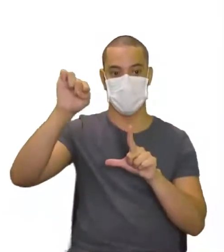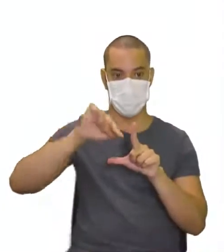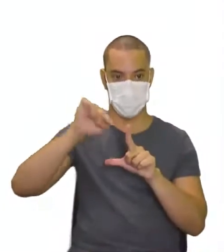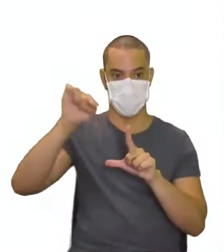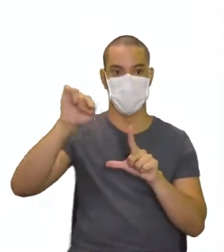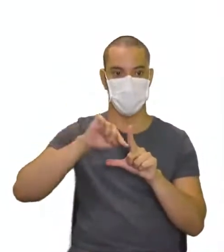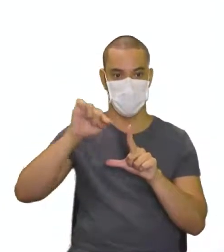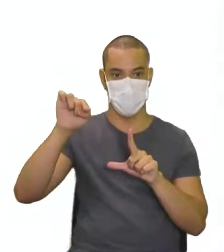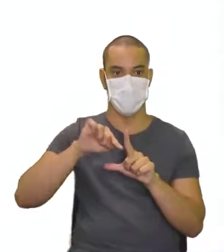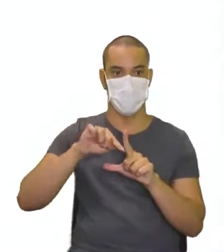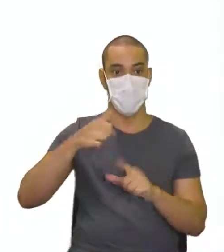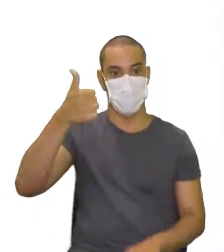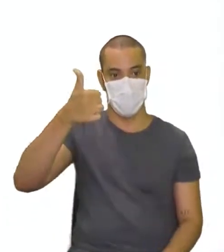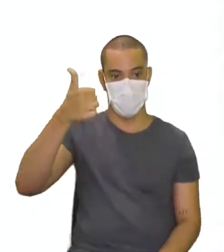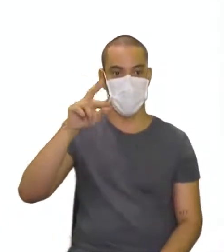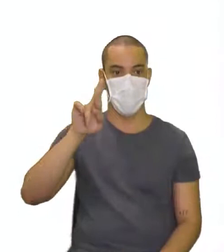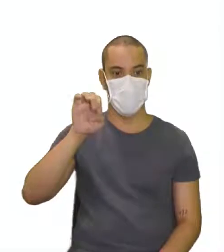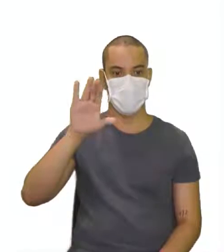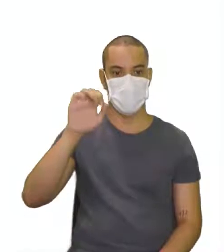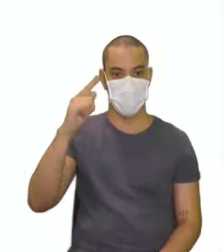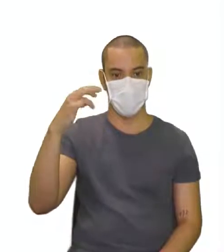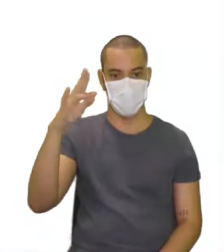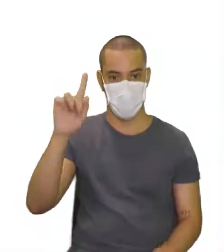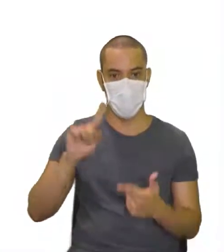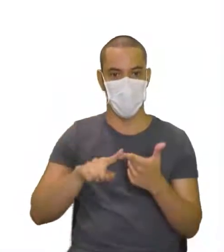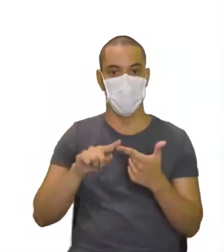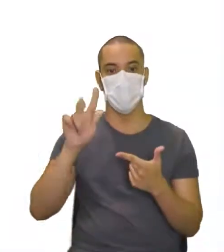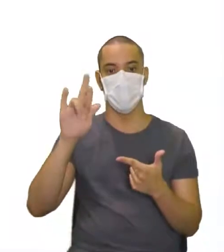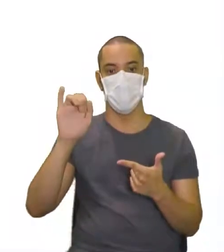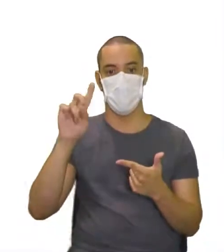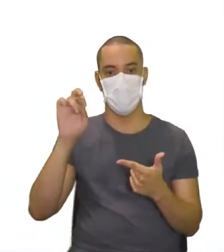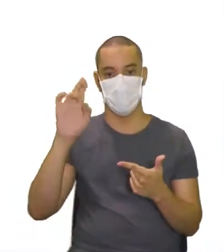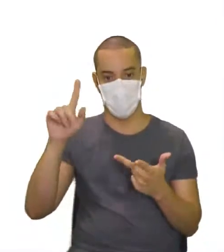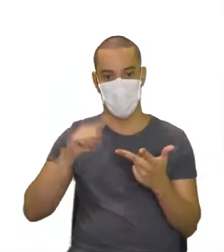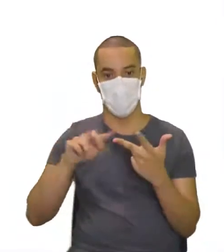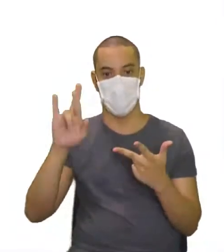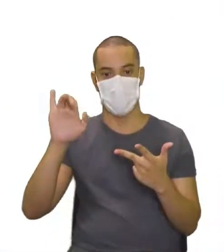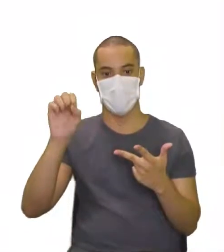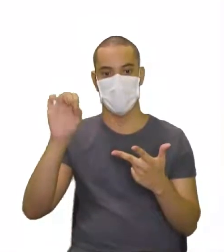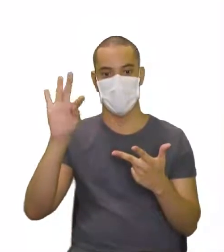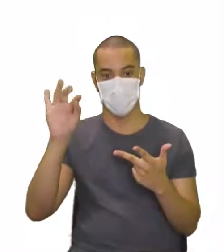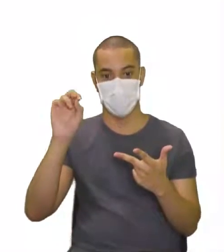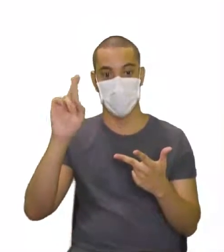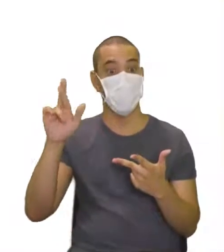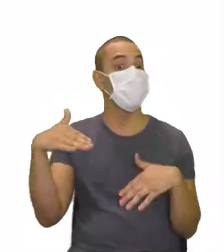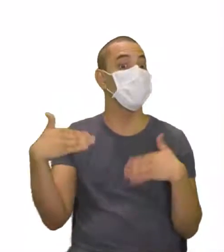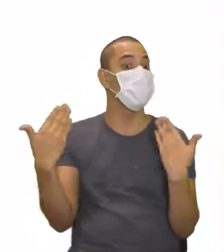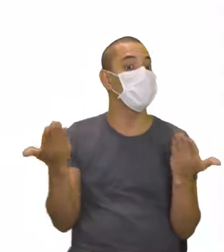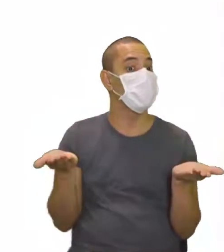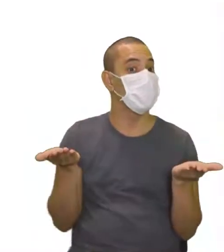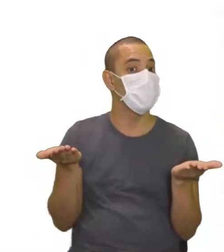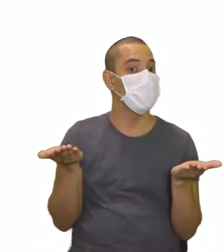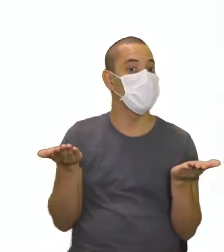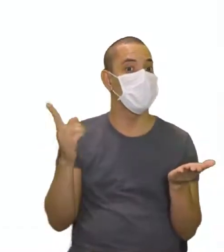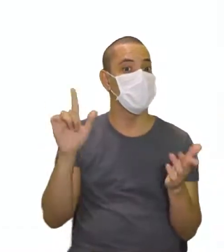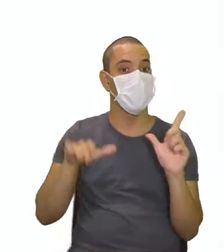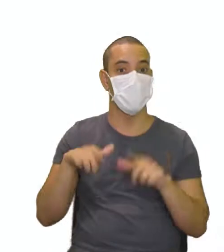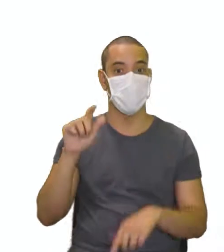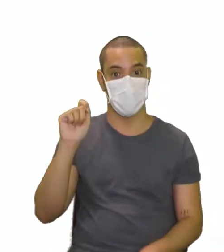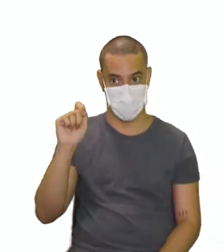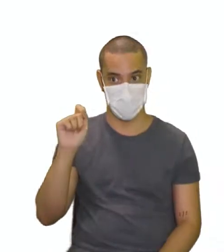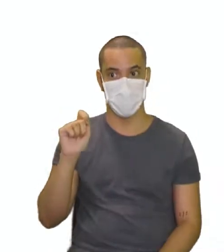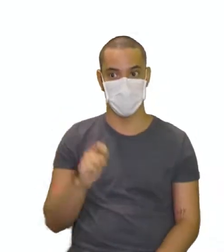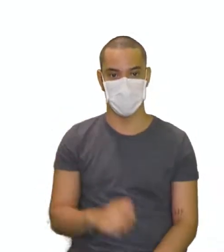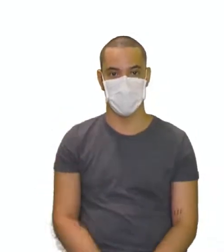aqui é receptor, esse aqui é gerador e esse aqui ficou quem? O resistor. Ele está saindo do zero, né? Um resistor ôhmico, entendeu?